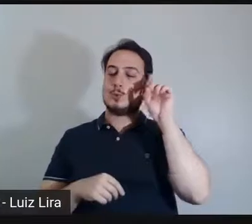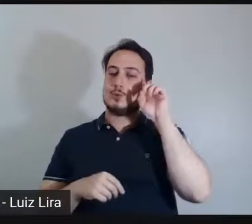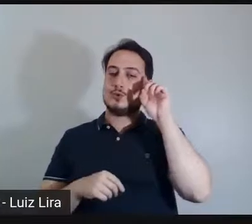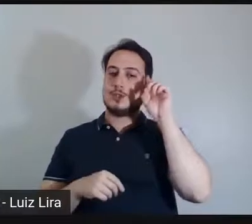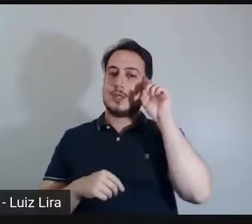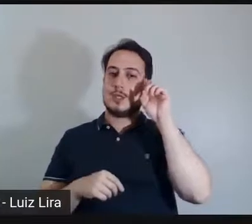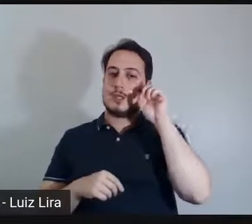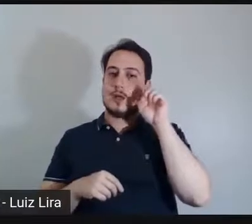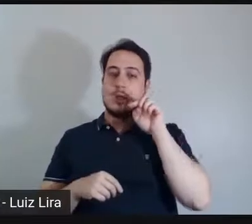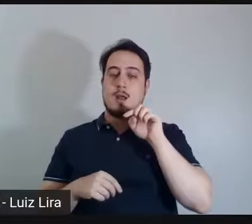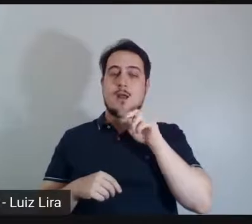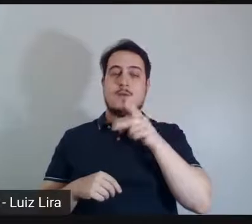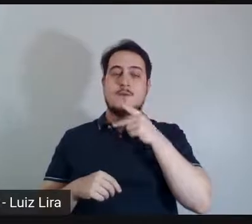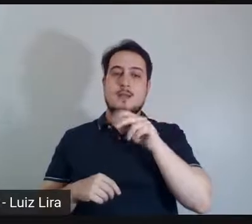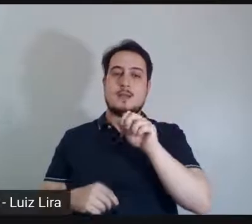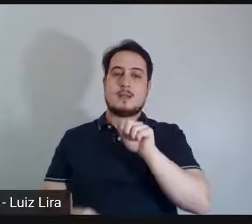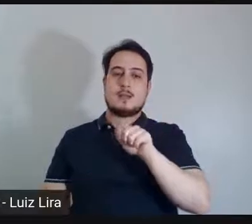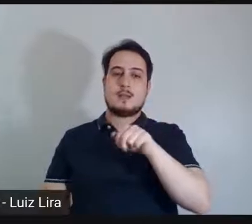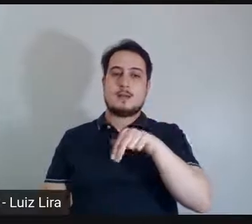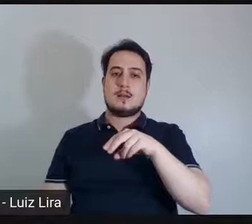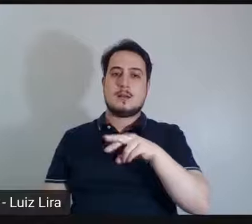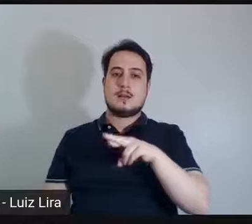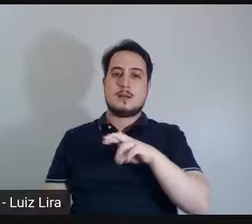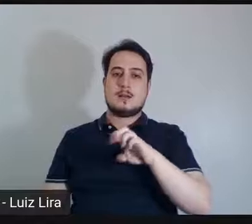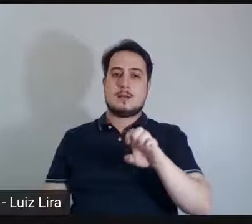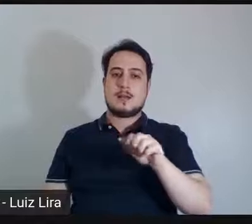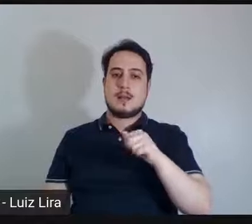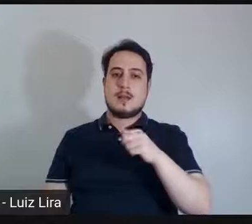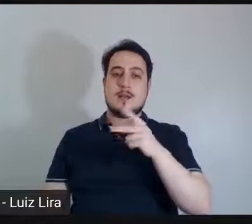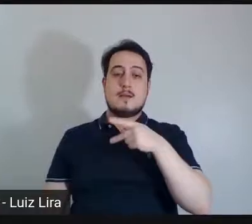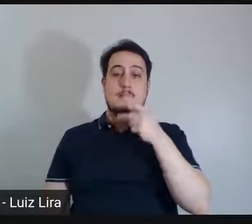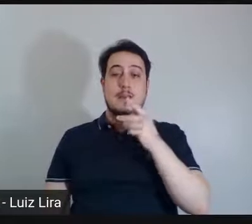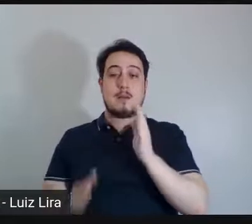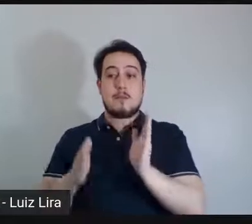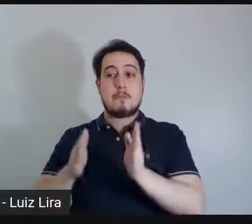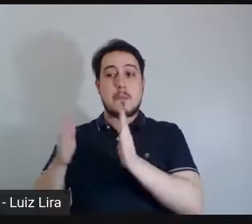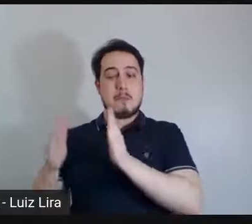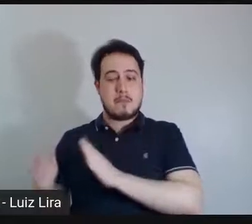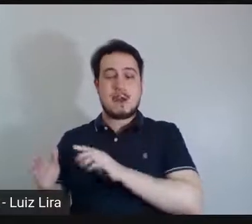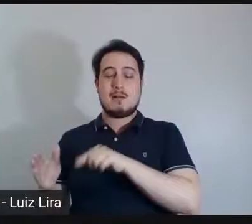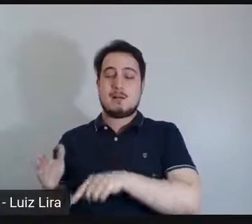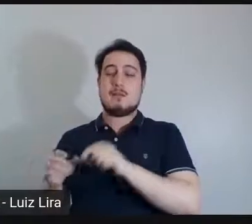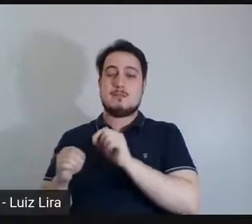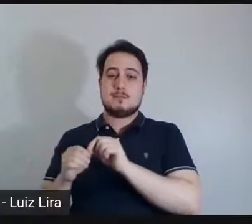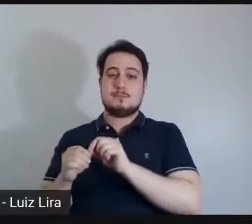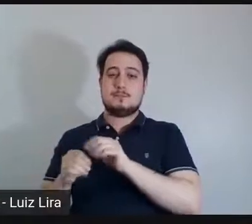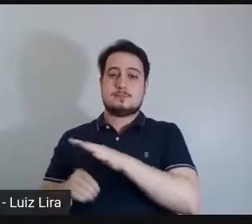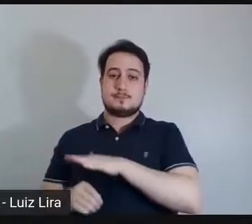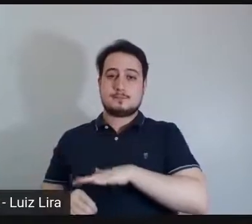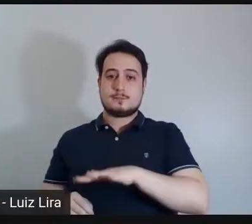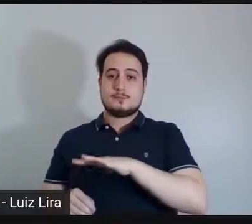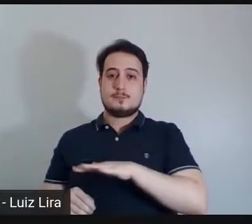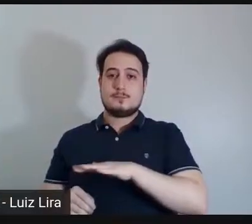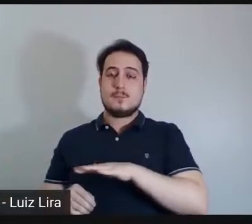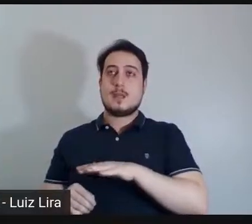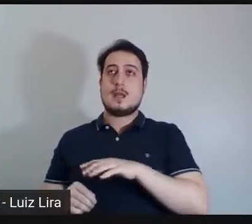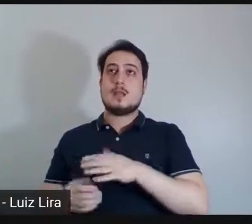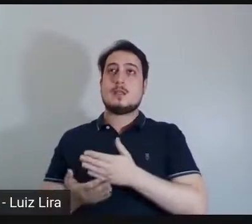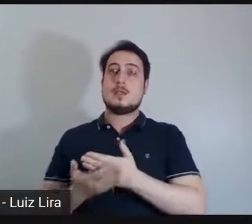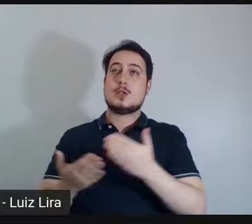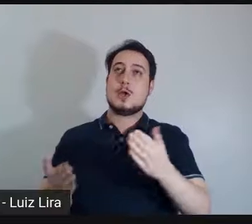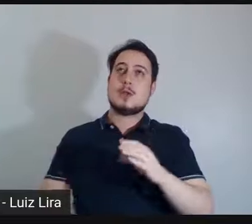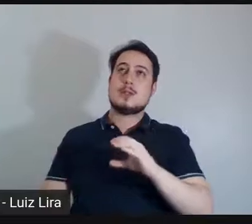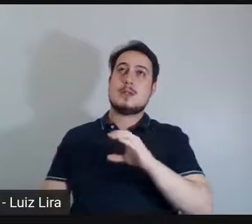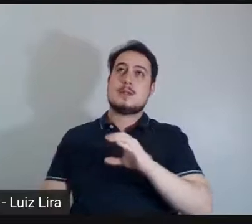Andréia, ela citou uma parte da atividade que ela realiza lá na SEGES. Nós, lá na CGU, quando